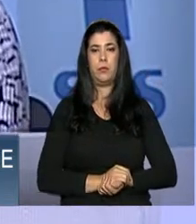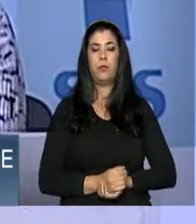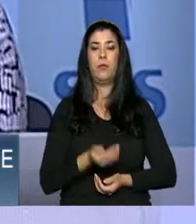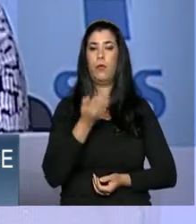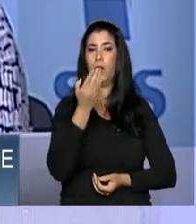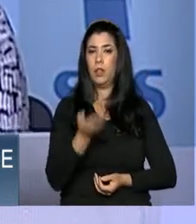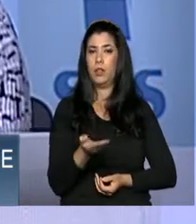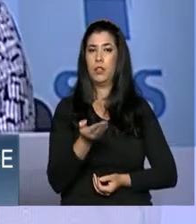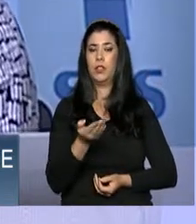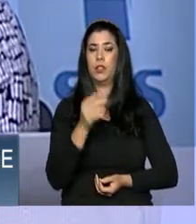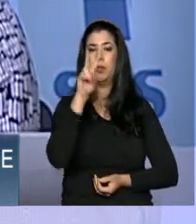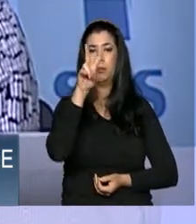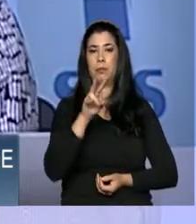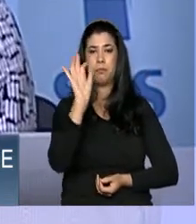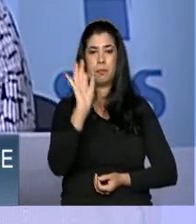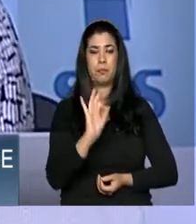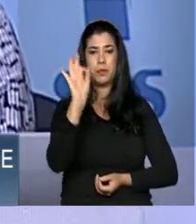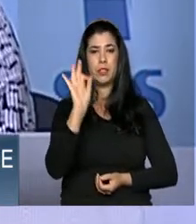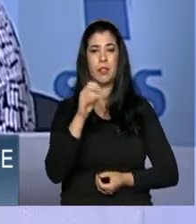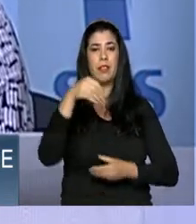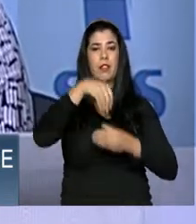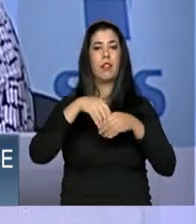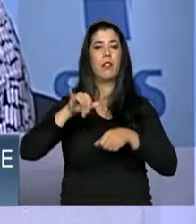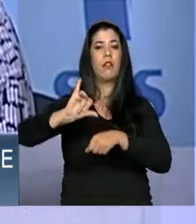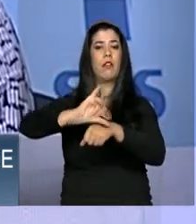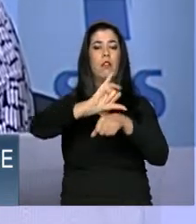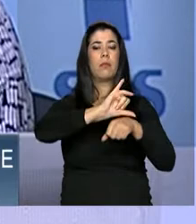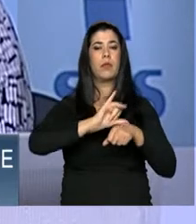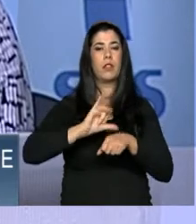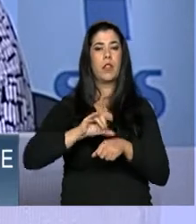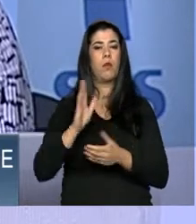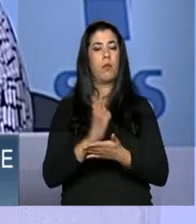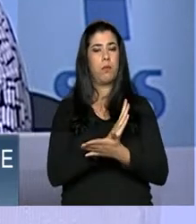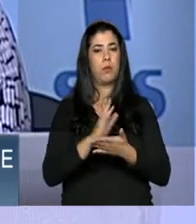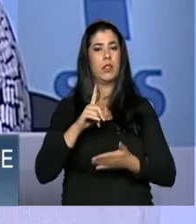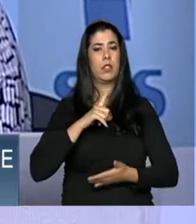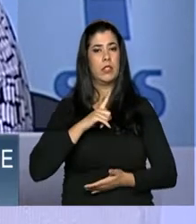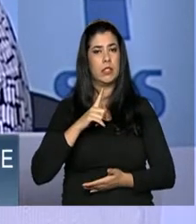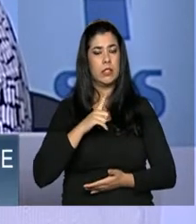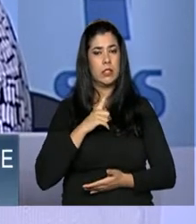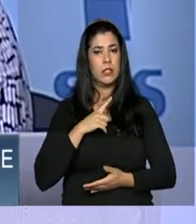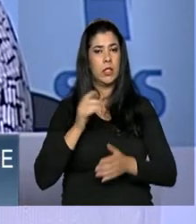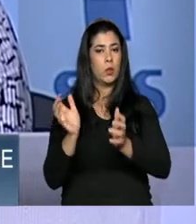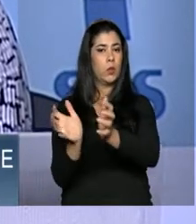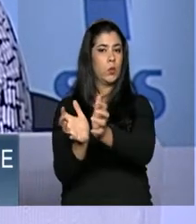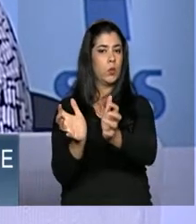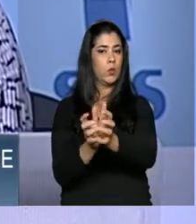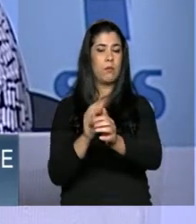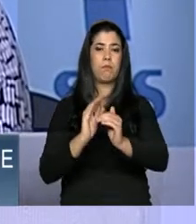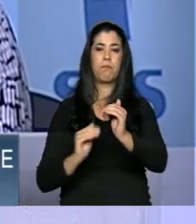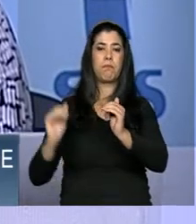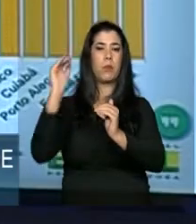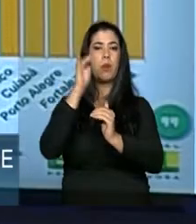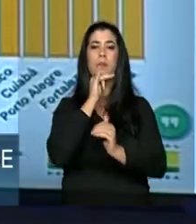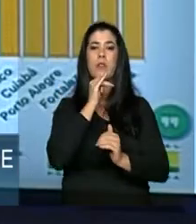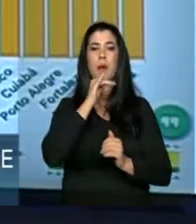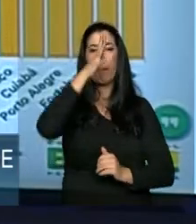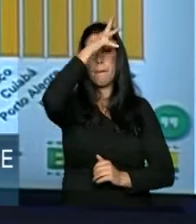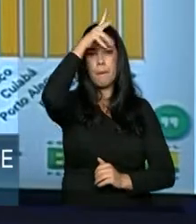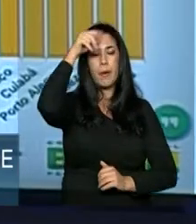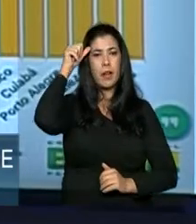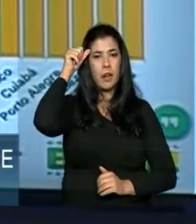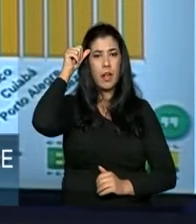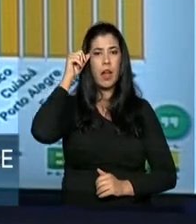Nessa distribuição por capitais, nós temos então capitais com frequências mais elevadas, Manaus, Porto